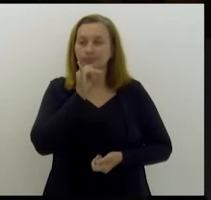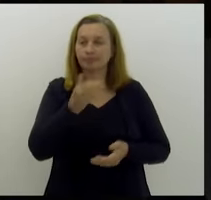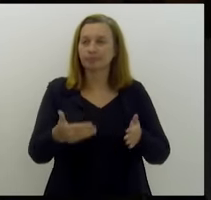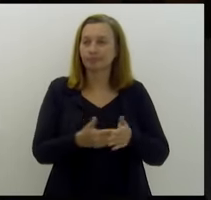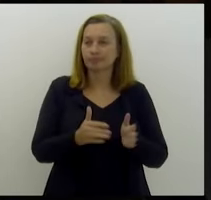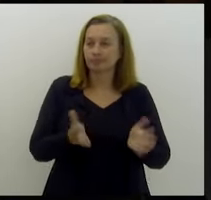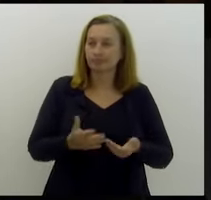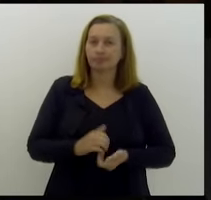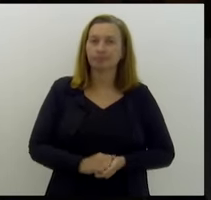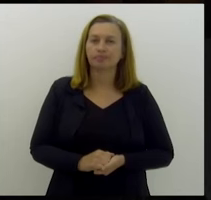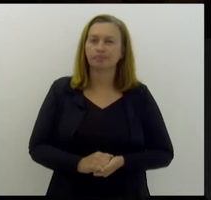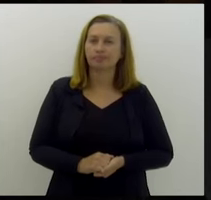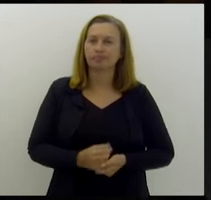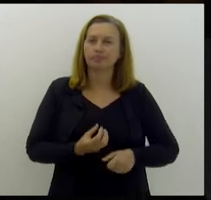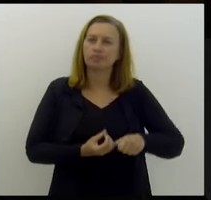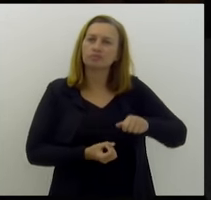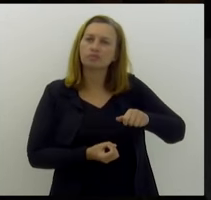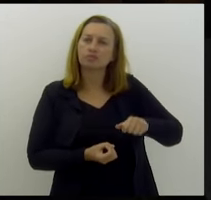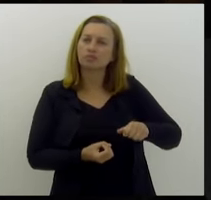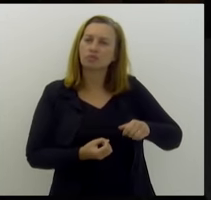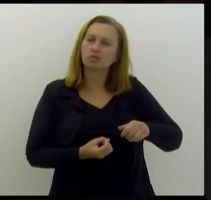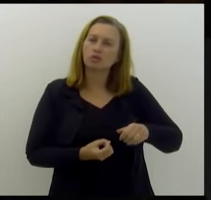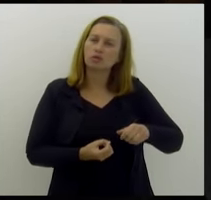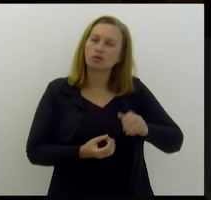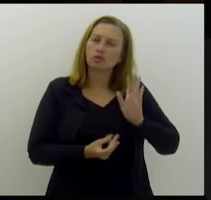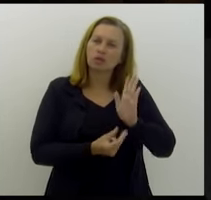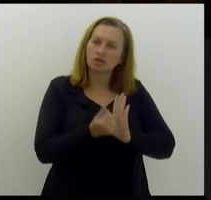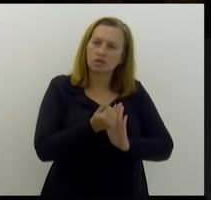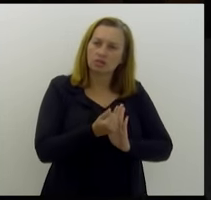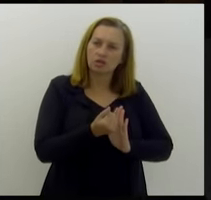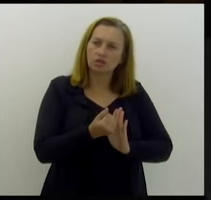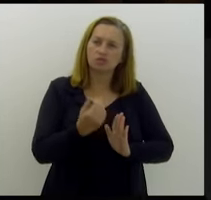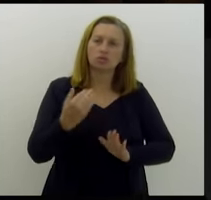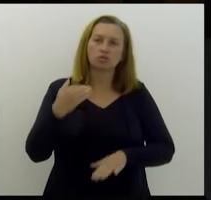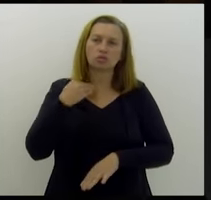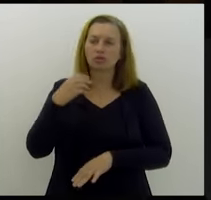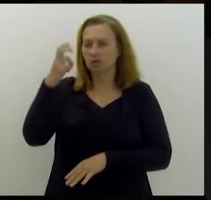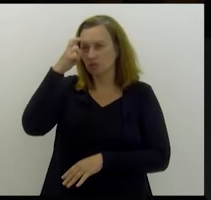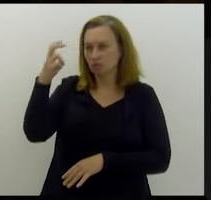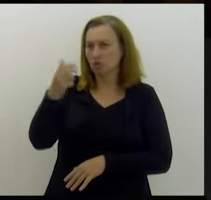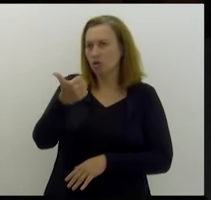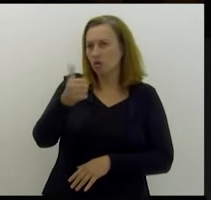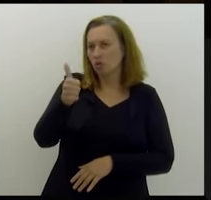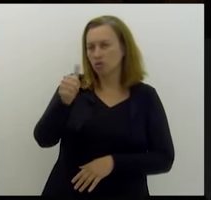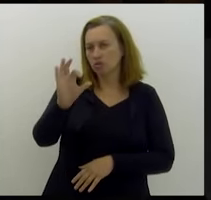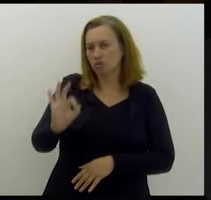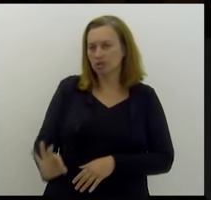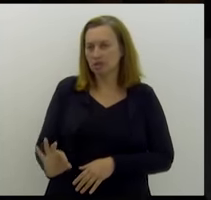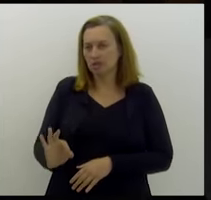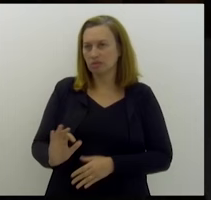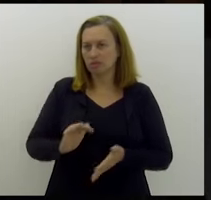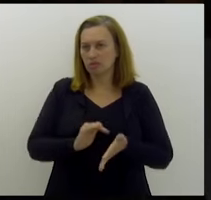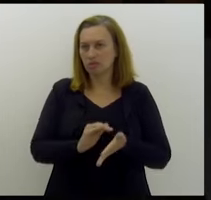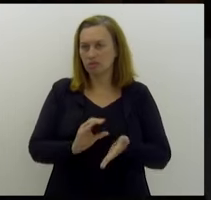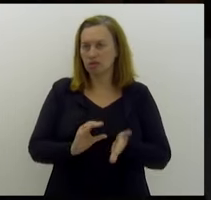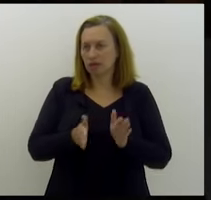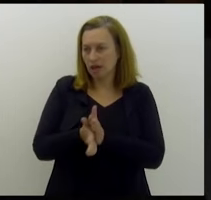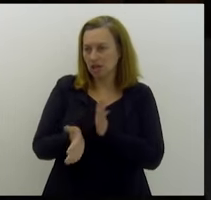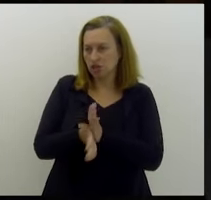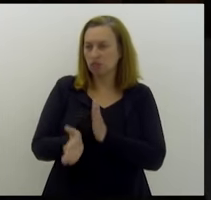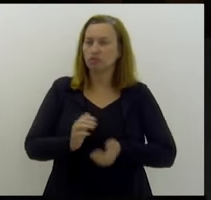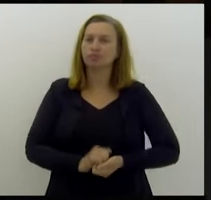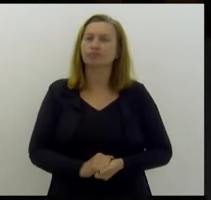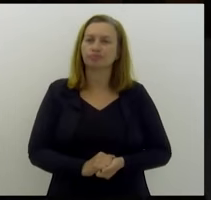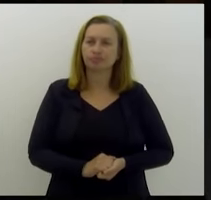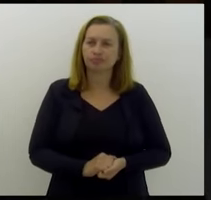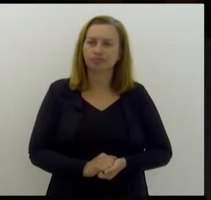agora do orçamento previsto pro fundo da cultura só 11% foi foi efetivamente liquidado foi gasto